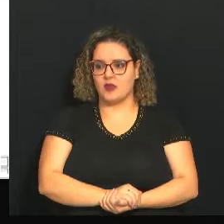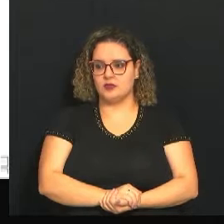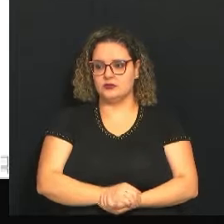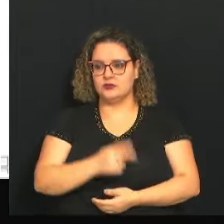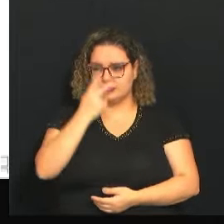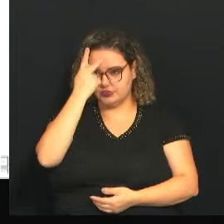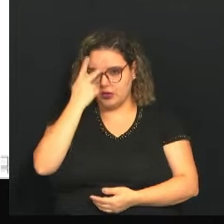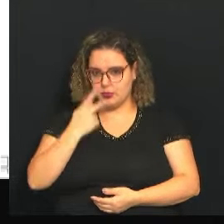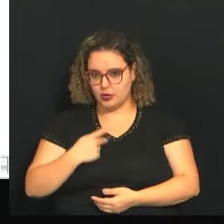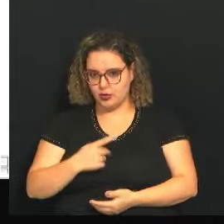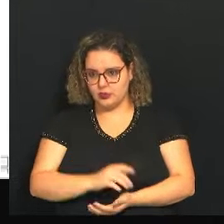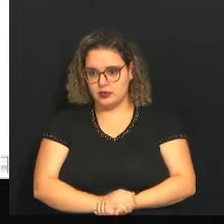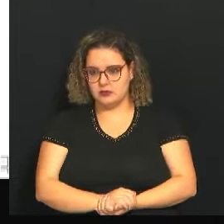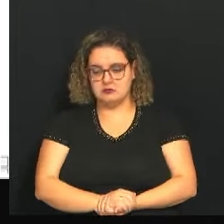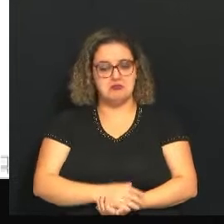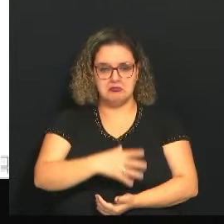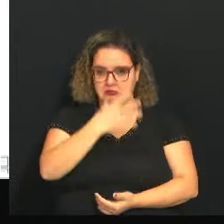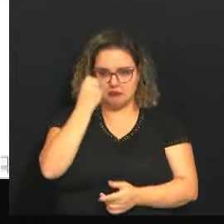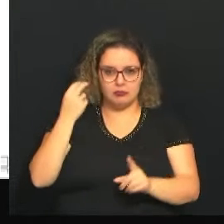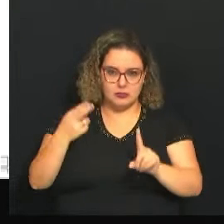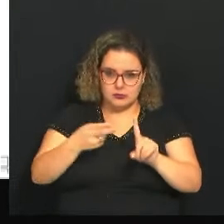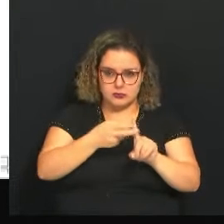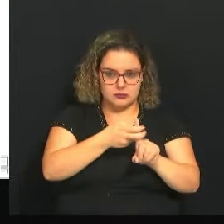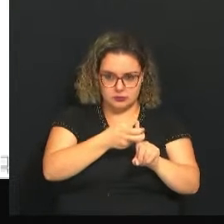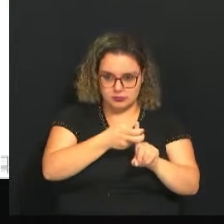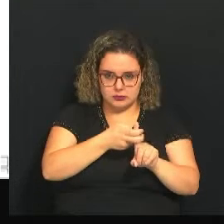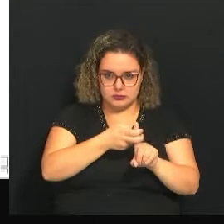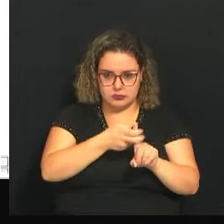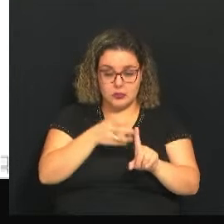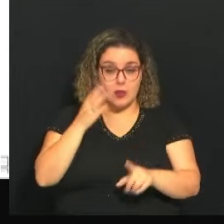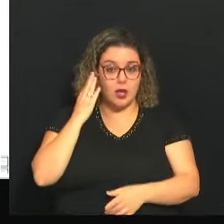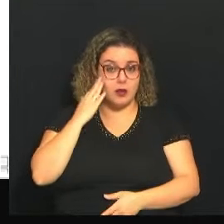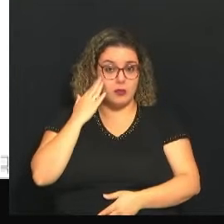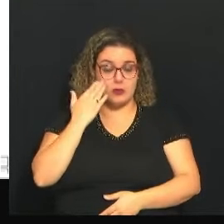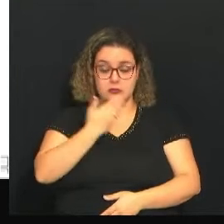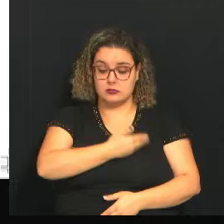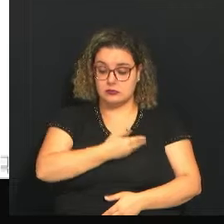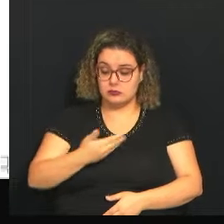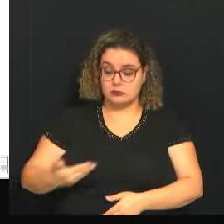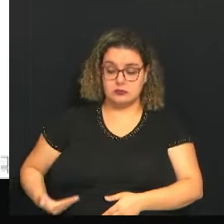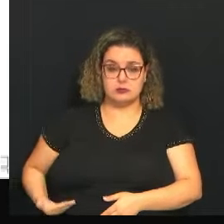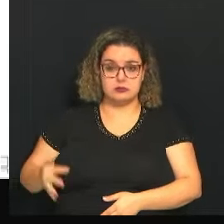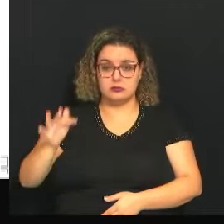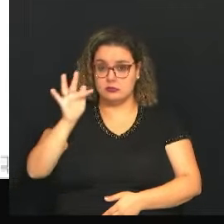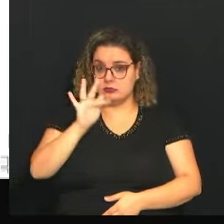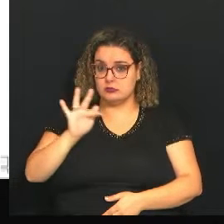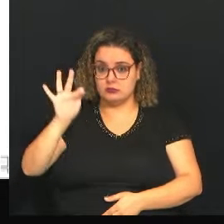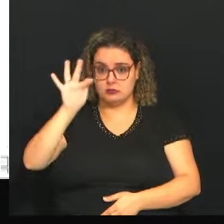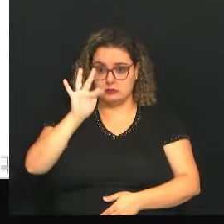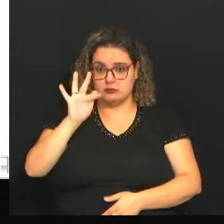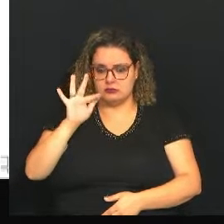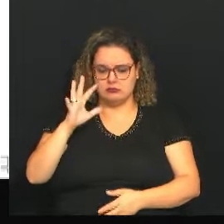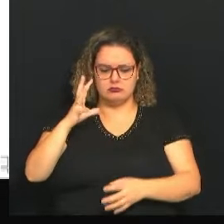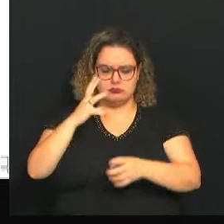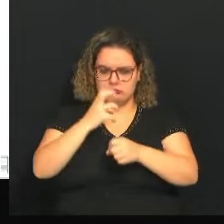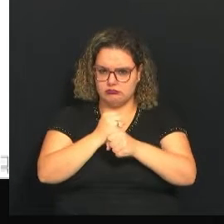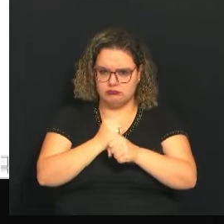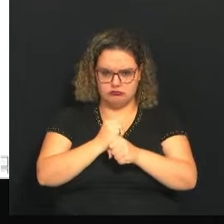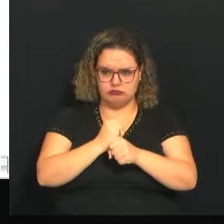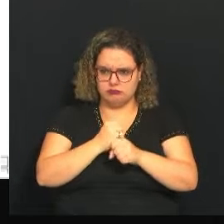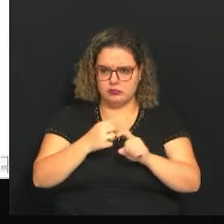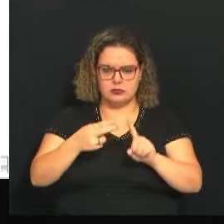vamos esquecer SUS, porque a gente sabe que esse governo federal, ele não atualiza o valor de SUS, das transferências